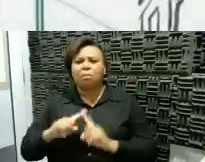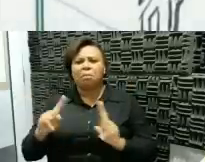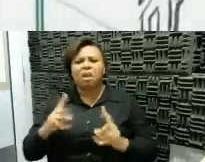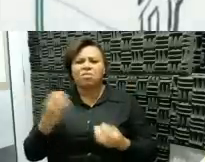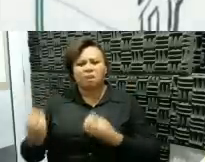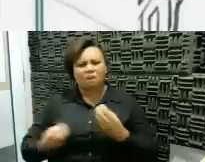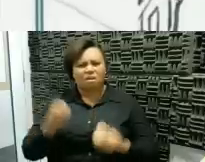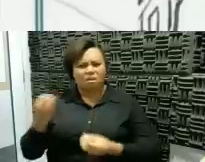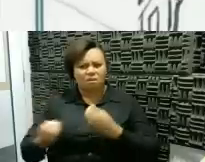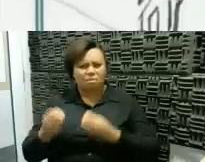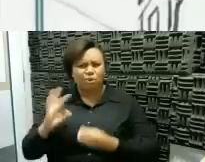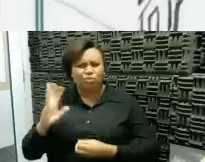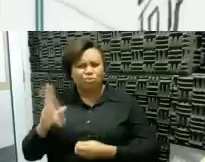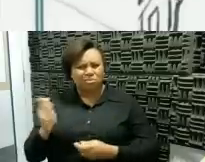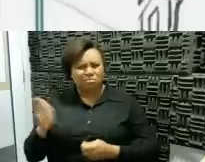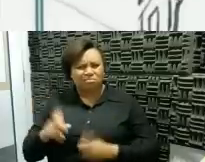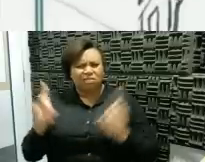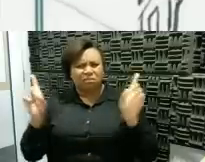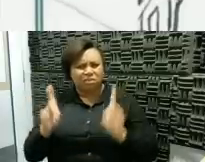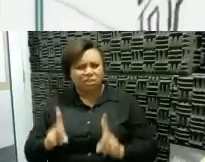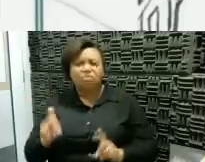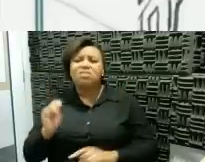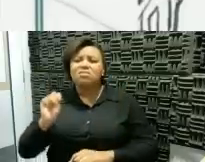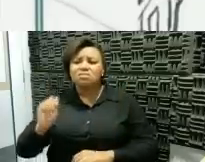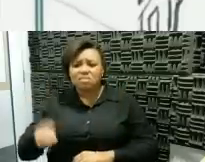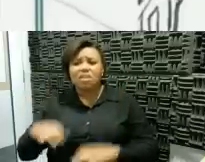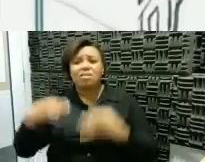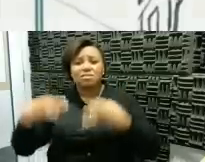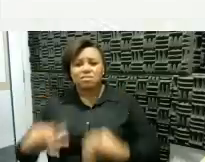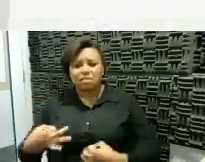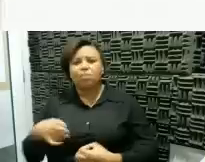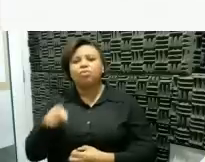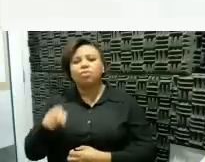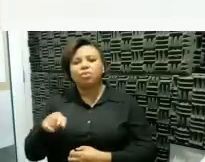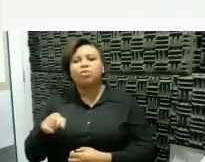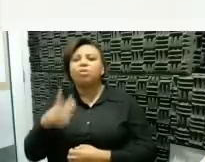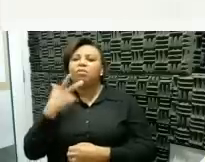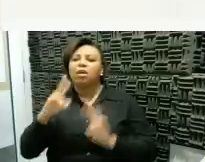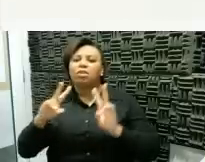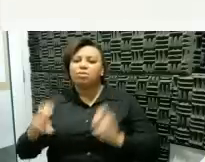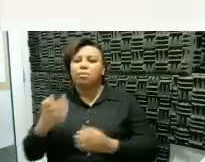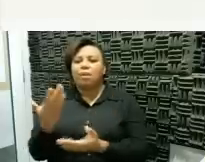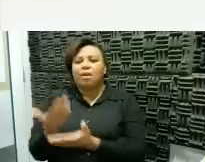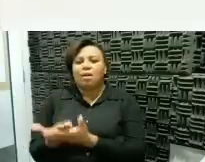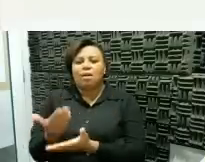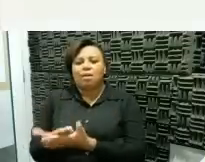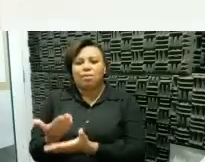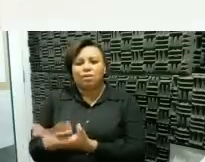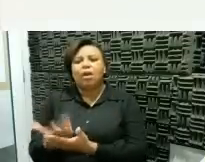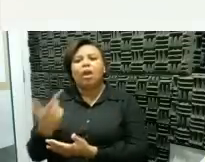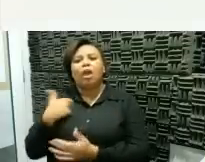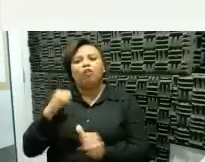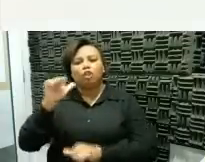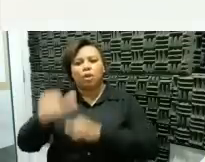deficientes um dia sim é exatamente disso que trata a nossa aula eu tô trocando aqui a folha então por uma